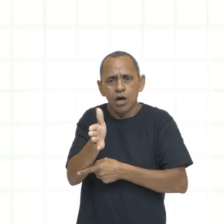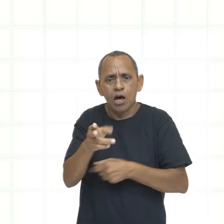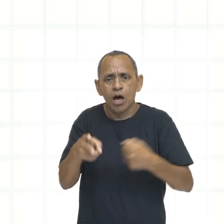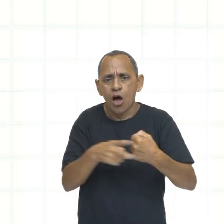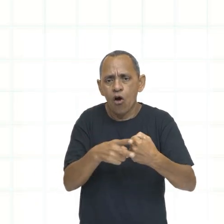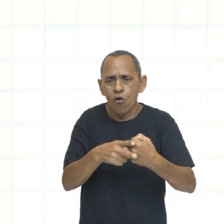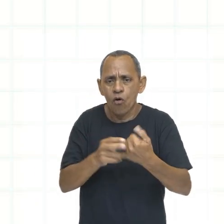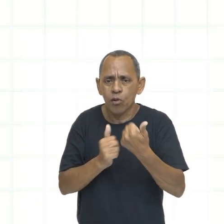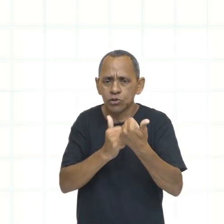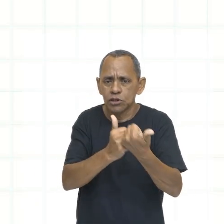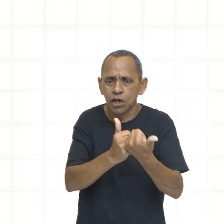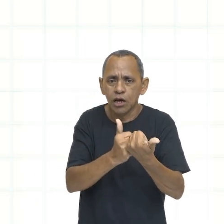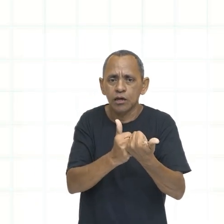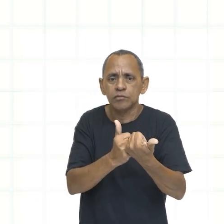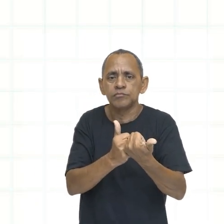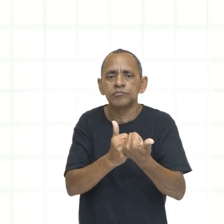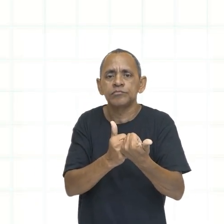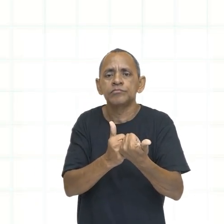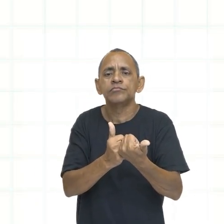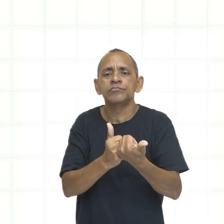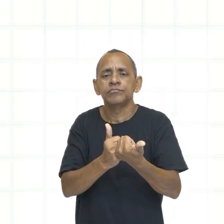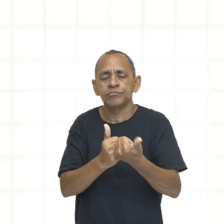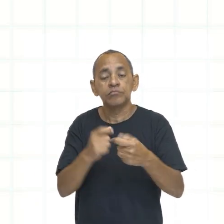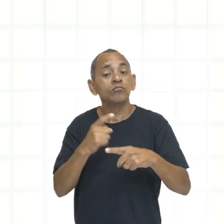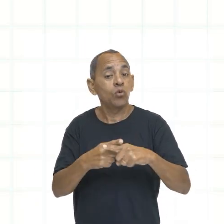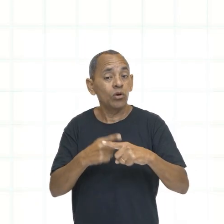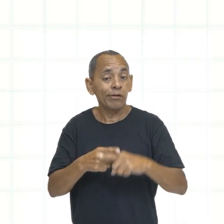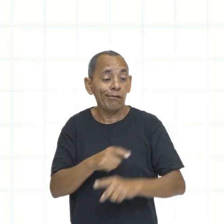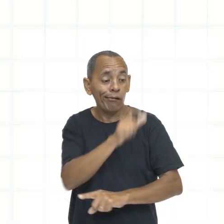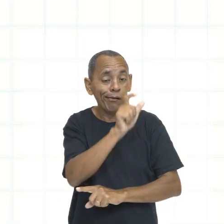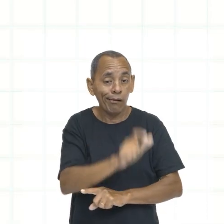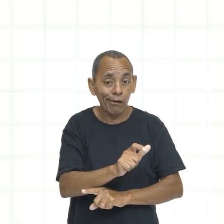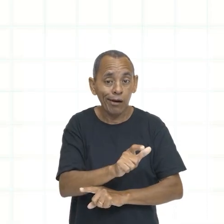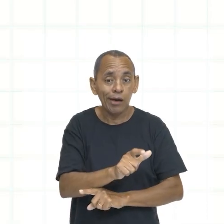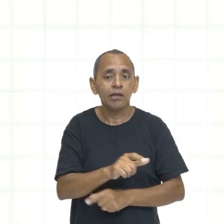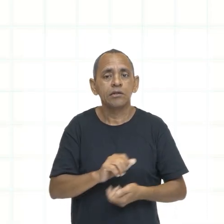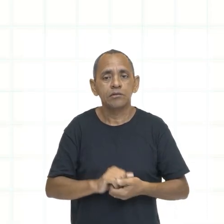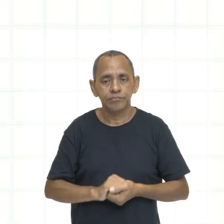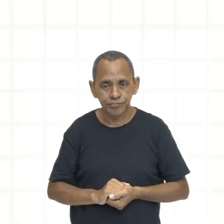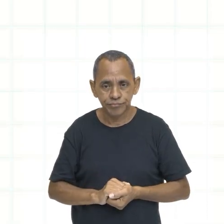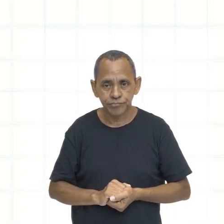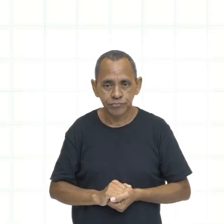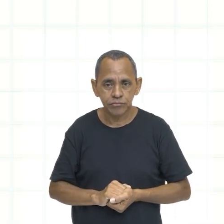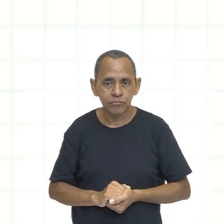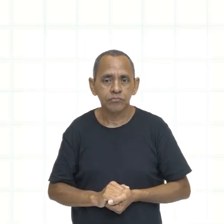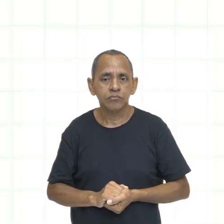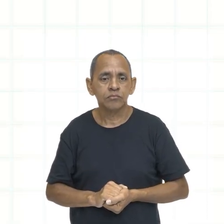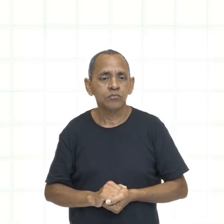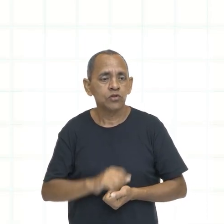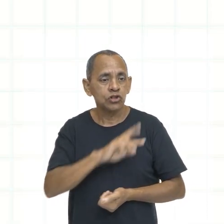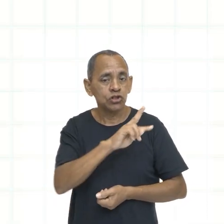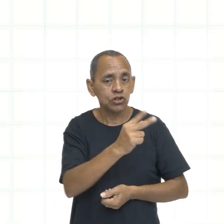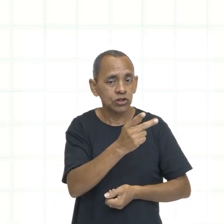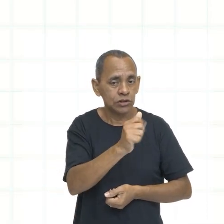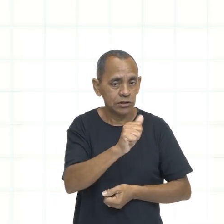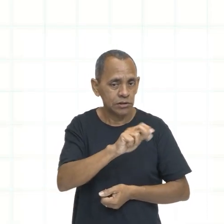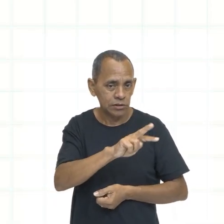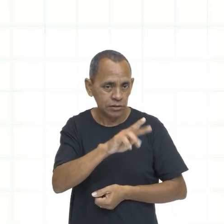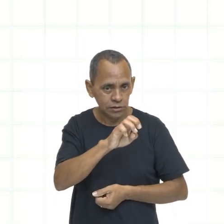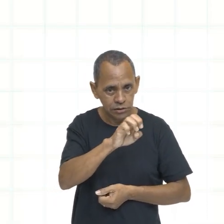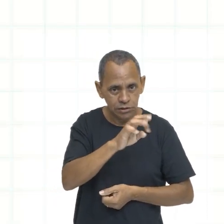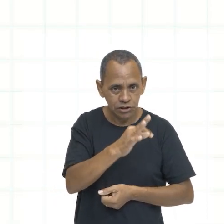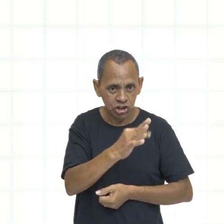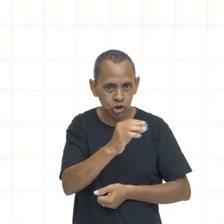verbo modal? Porque ele é um semimodal. Então, ele, para diferenciar de uma situação onde ele está sendo utilizado de uma